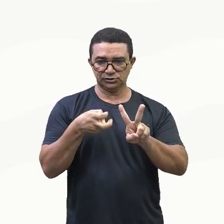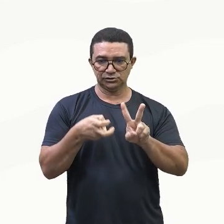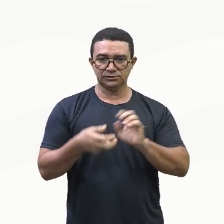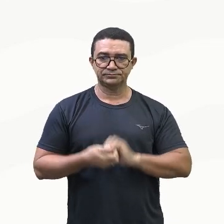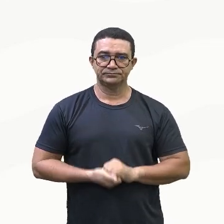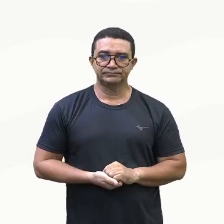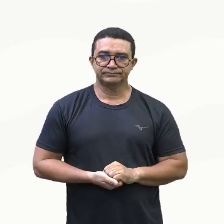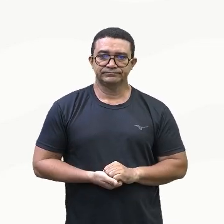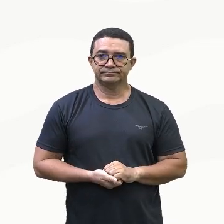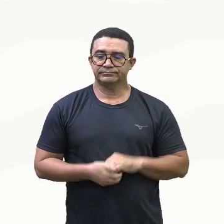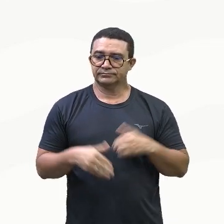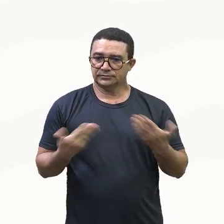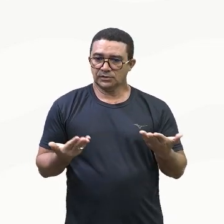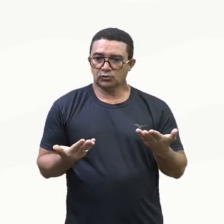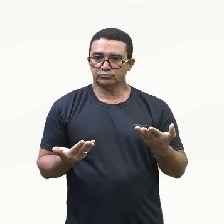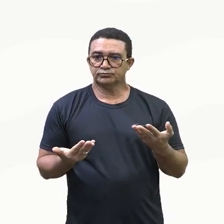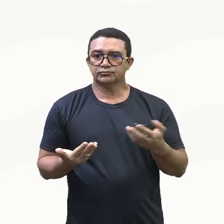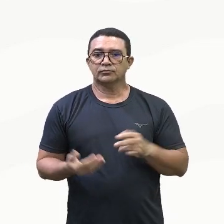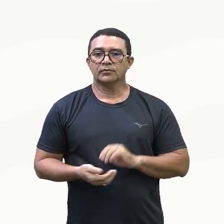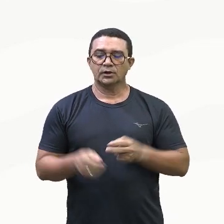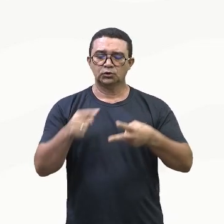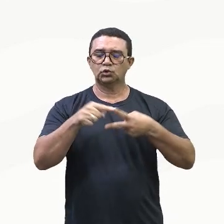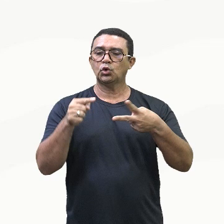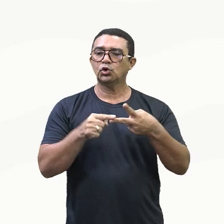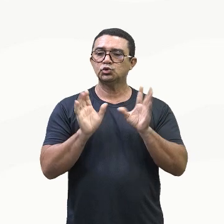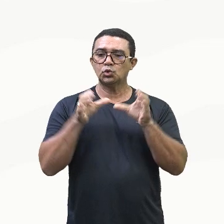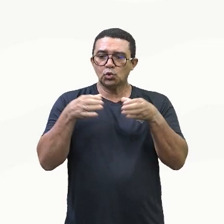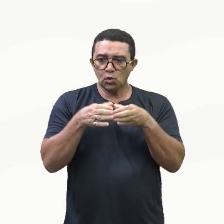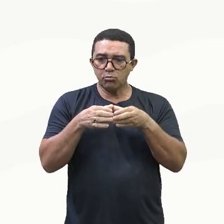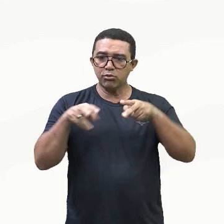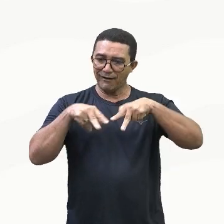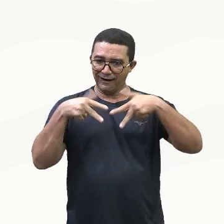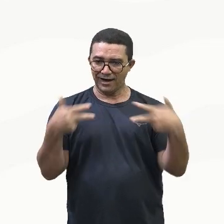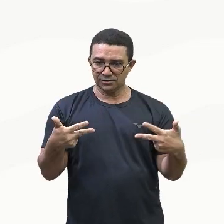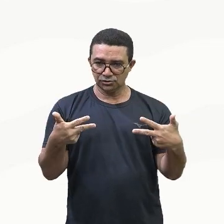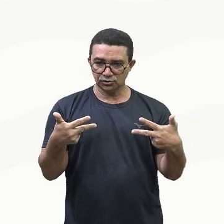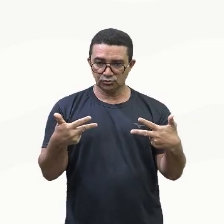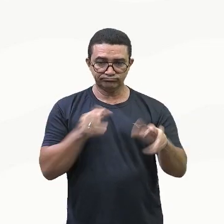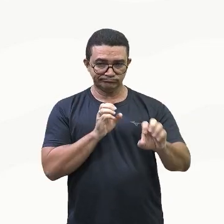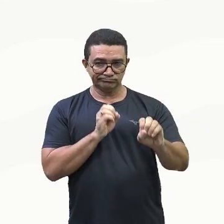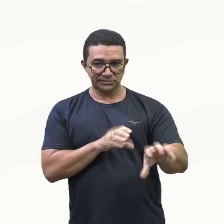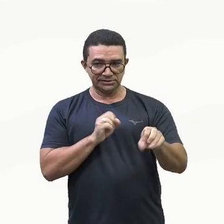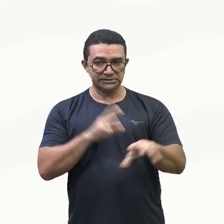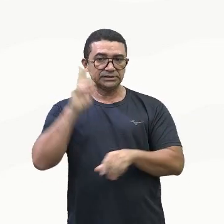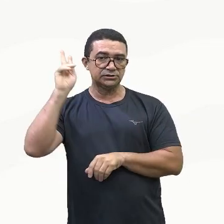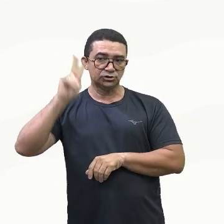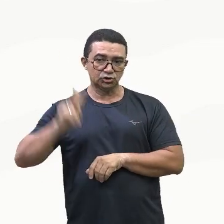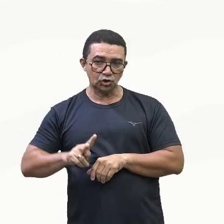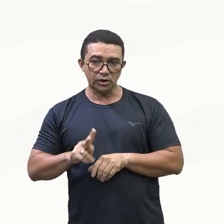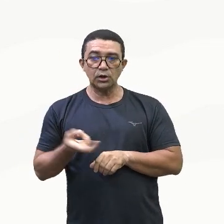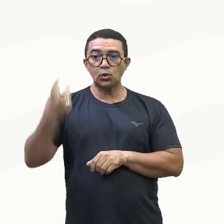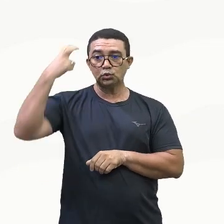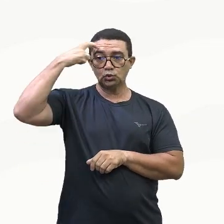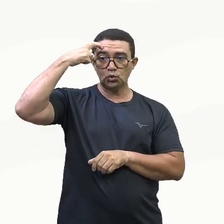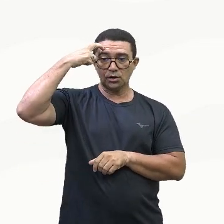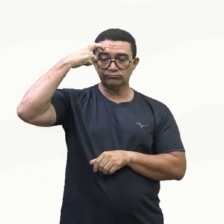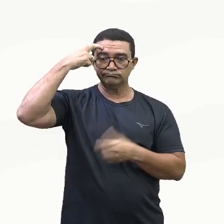está trabalhando aqui com dois grandes grupos étnicos, O ensino de História e